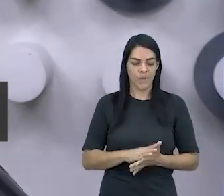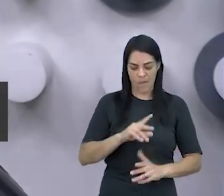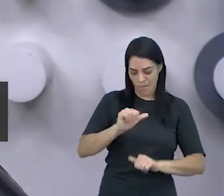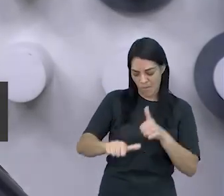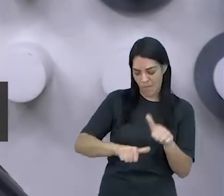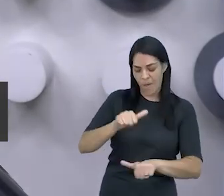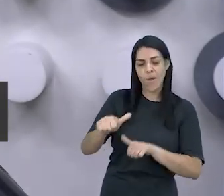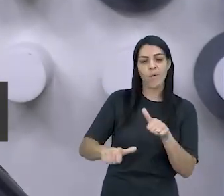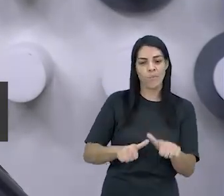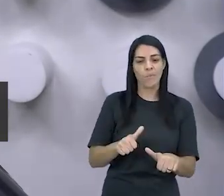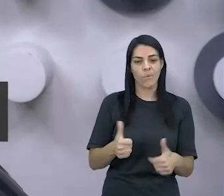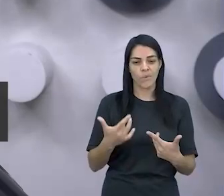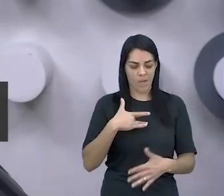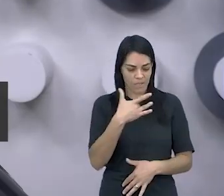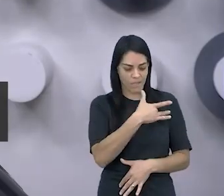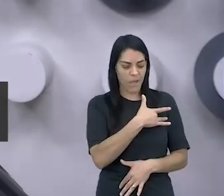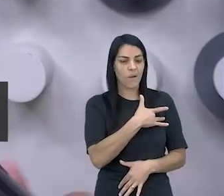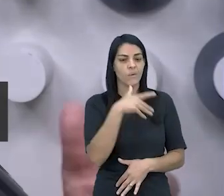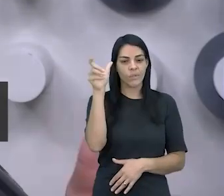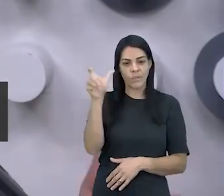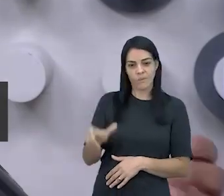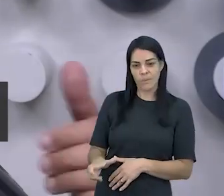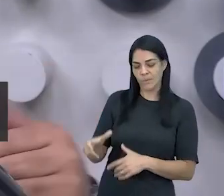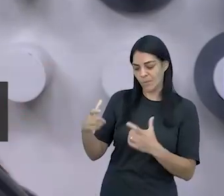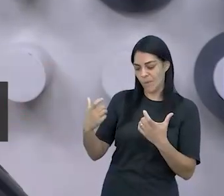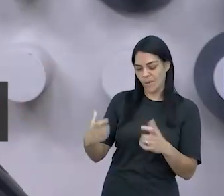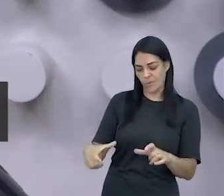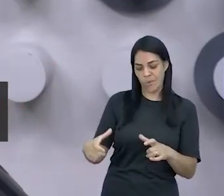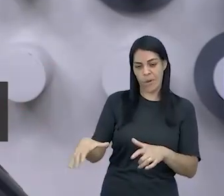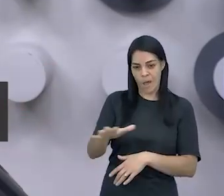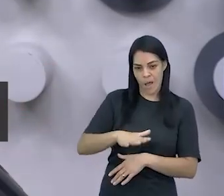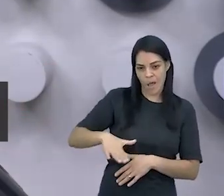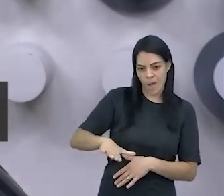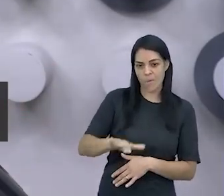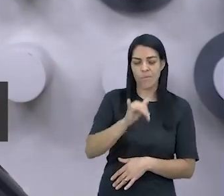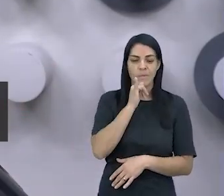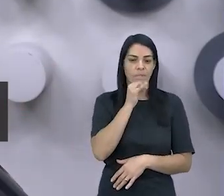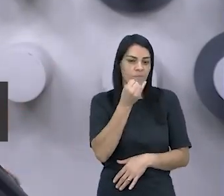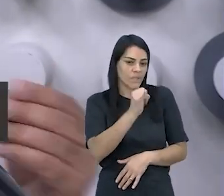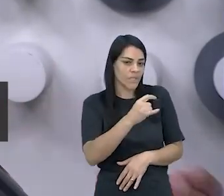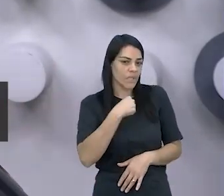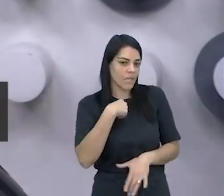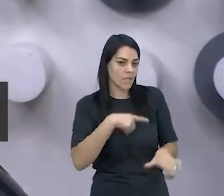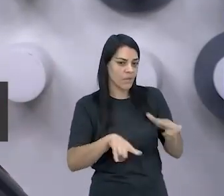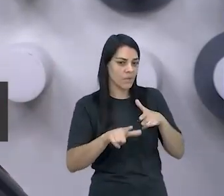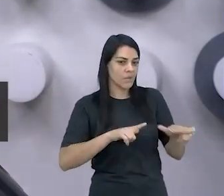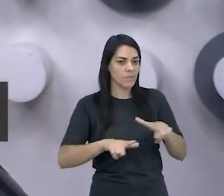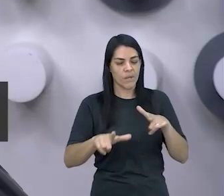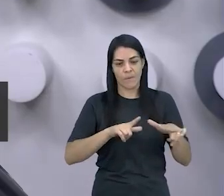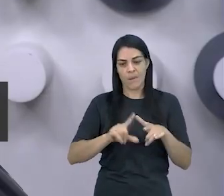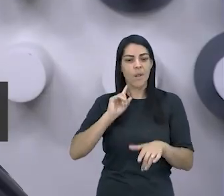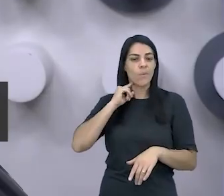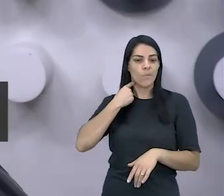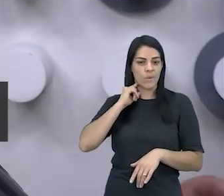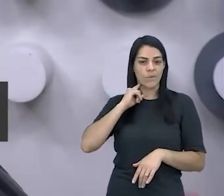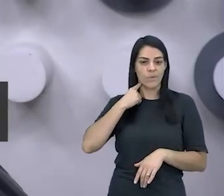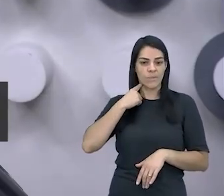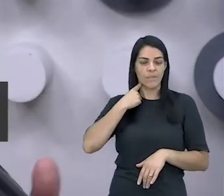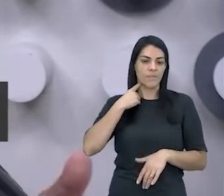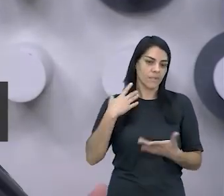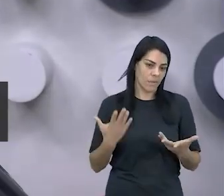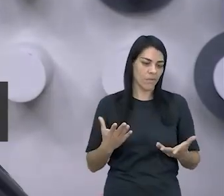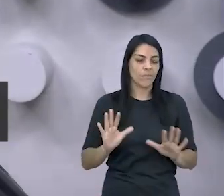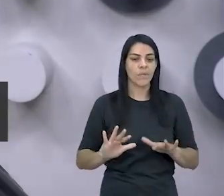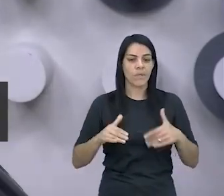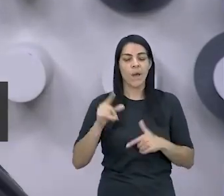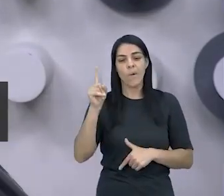alterando a saúde das pessoas naquele local. Por exemplo, se eu estou trabalhando uma questão da poluição atmosférica, né? Então, é